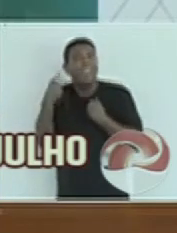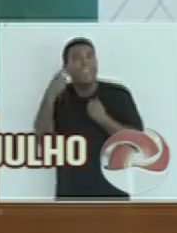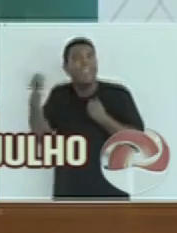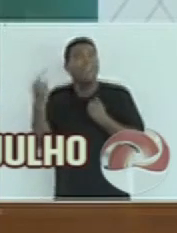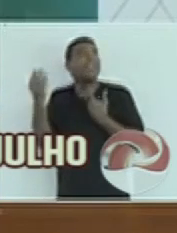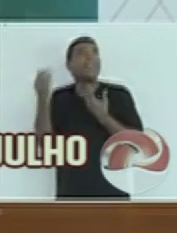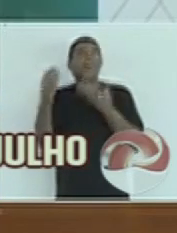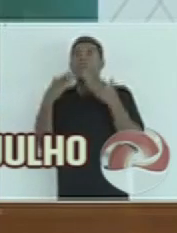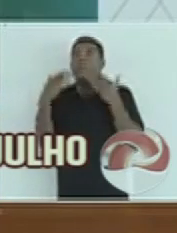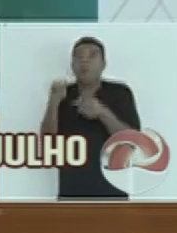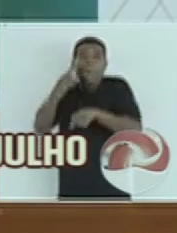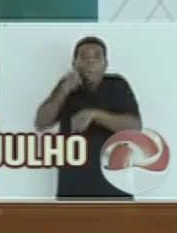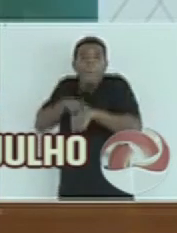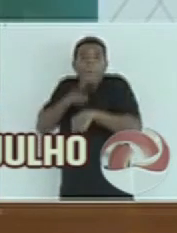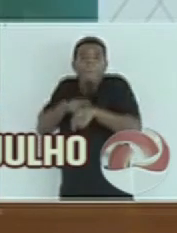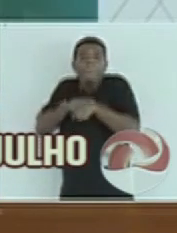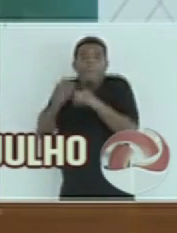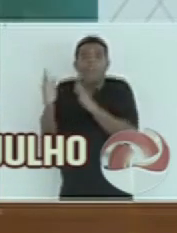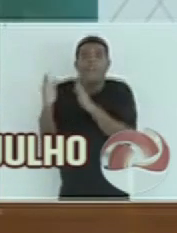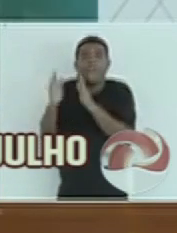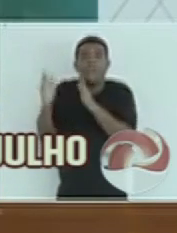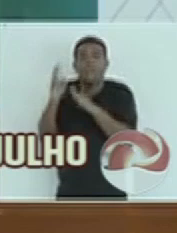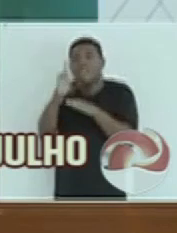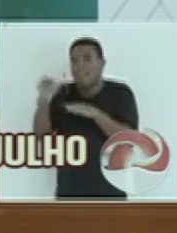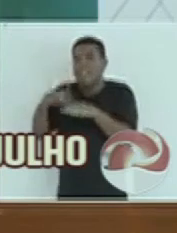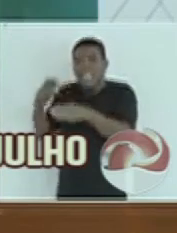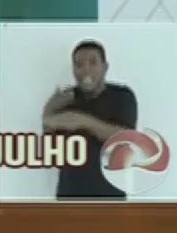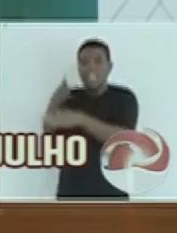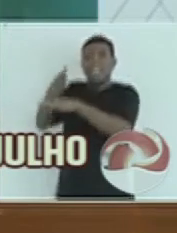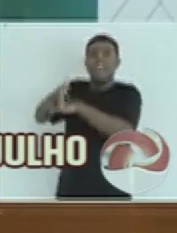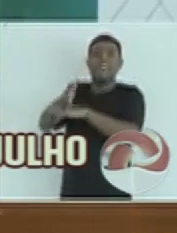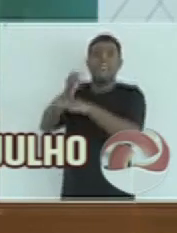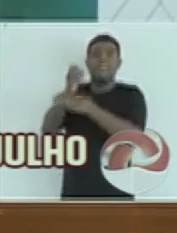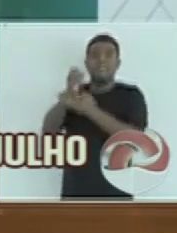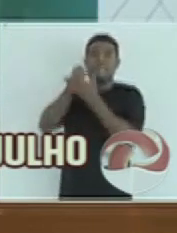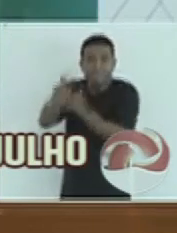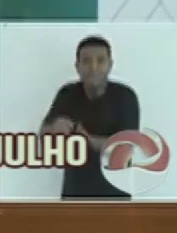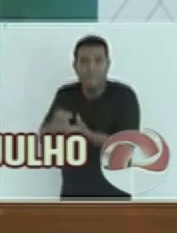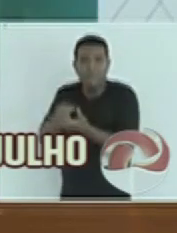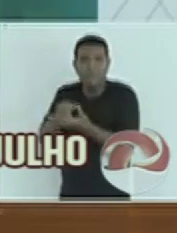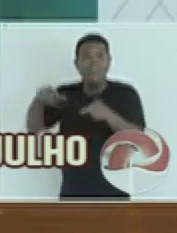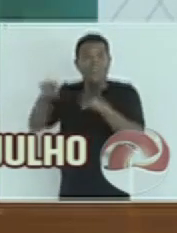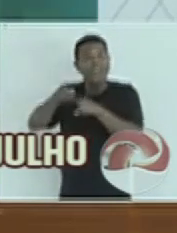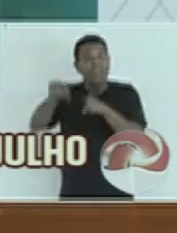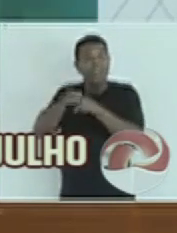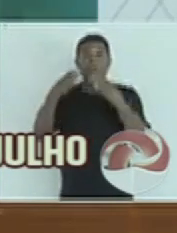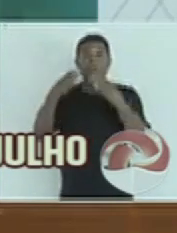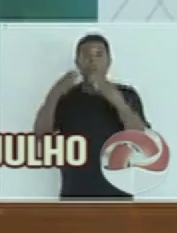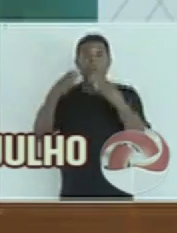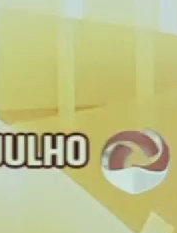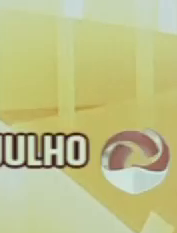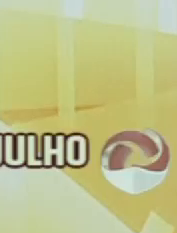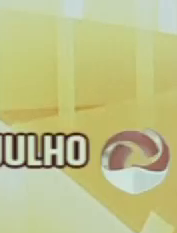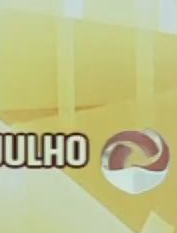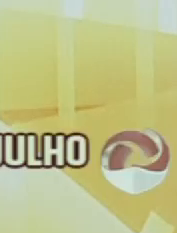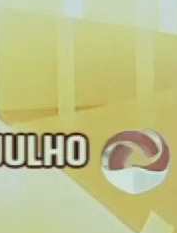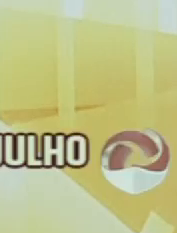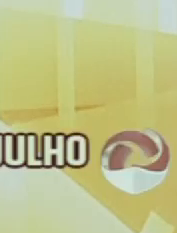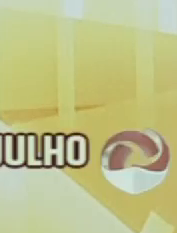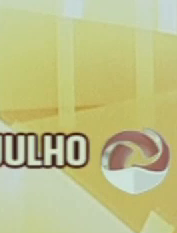momento de nós interferirmos mais e também em qual região isso estaria relacionado.